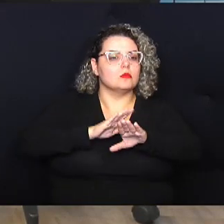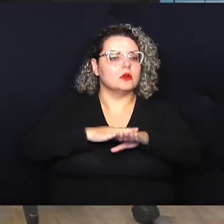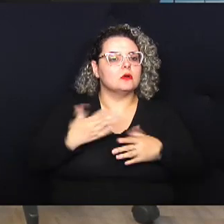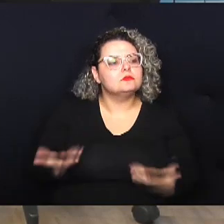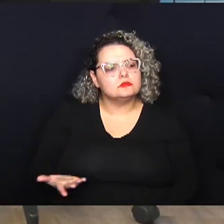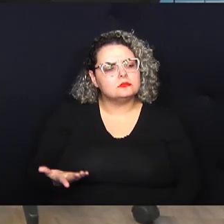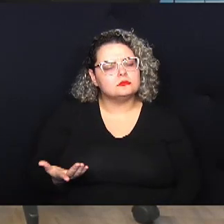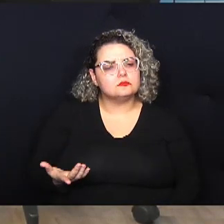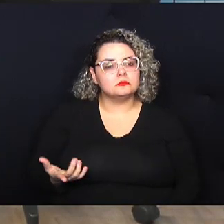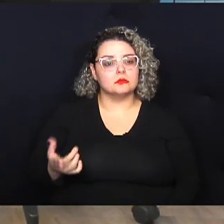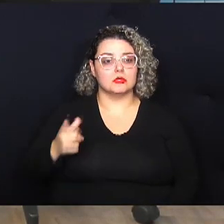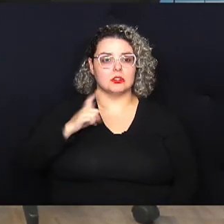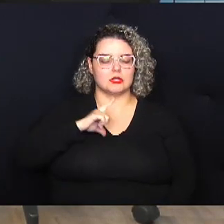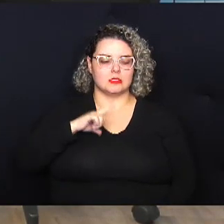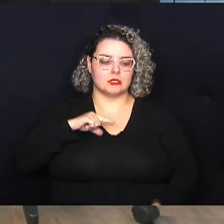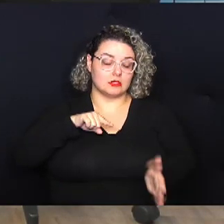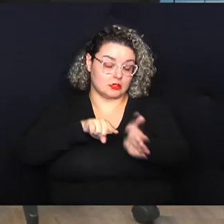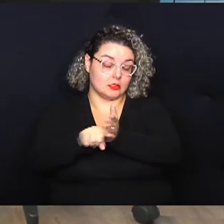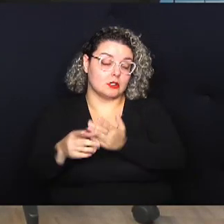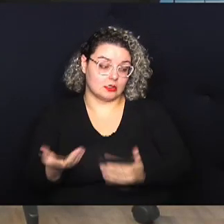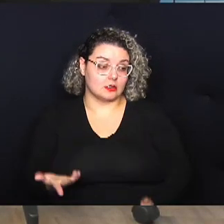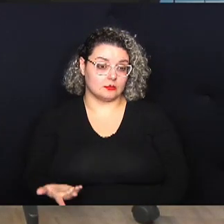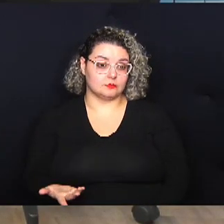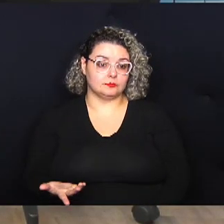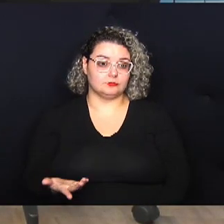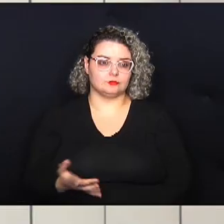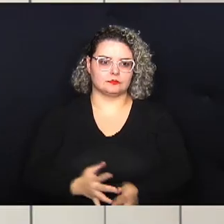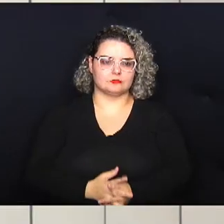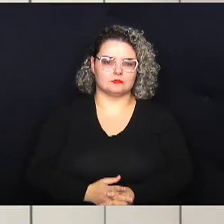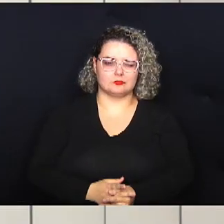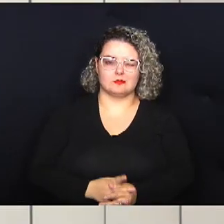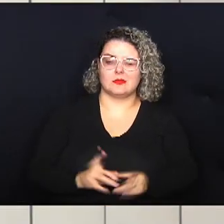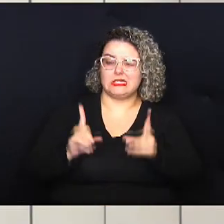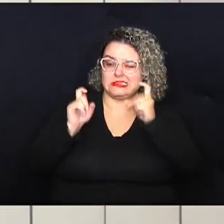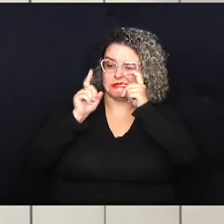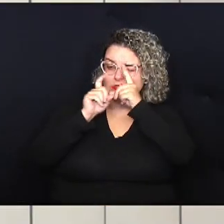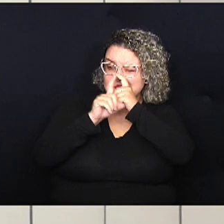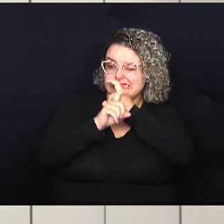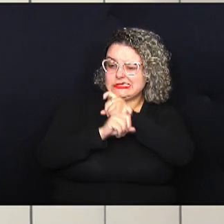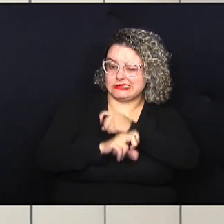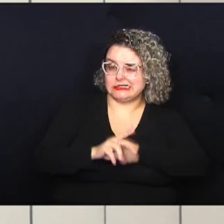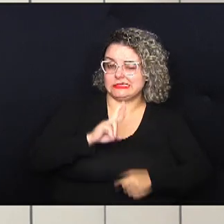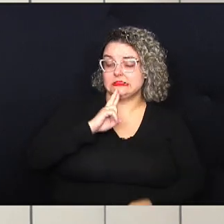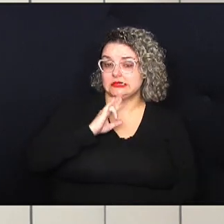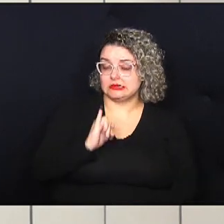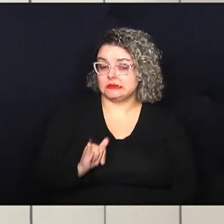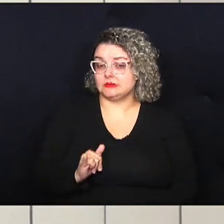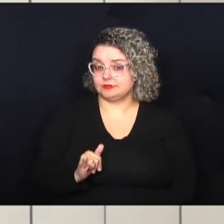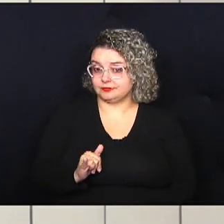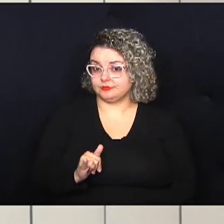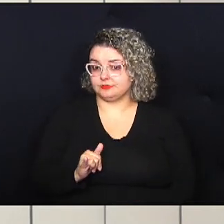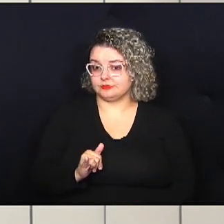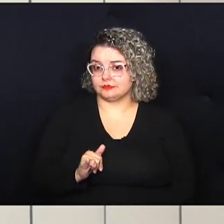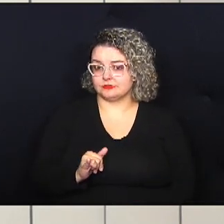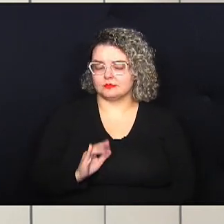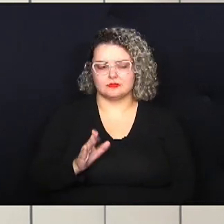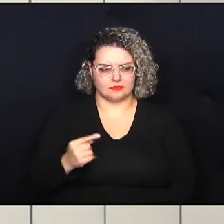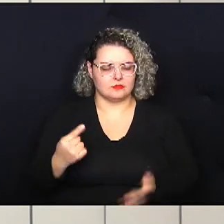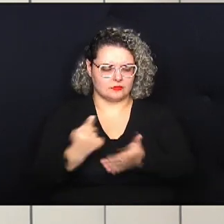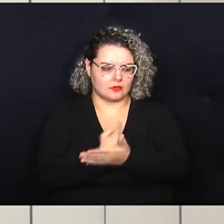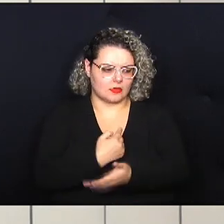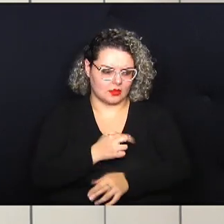tem aquela pergunta, assim, bem complicada de se responder. Eu já fui questionada várias